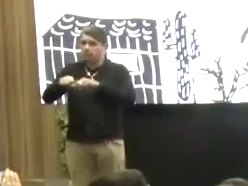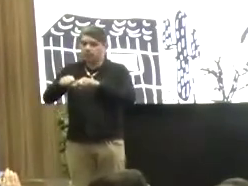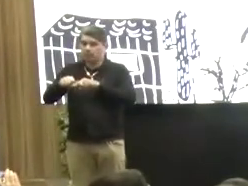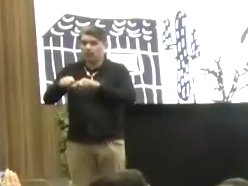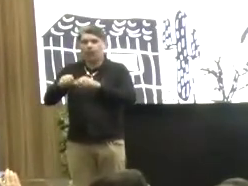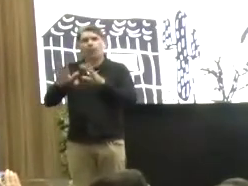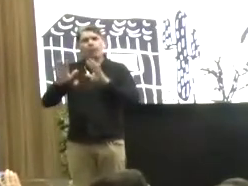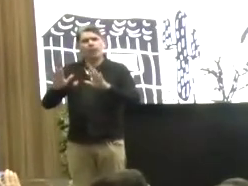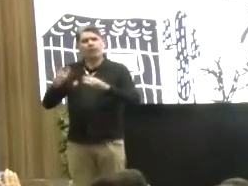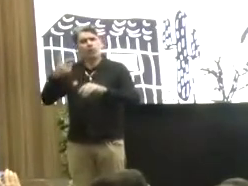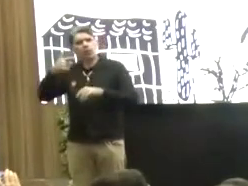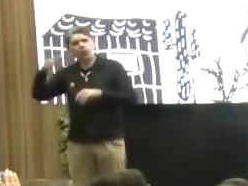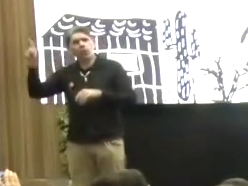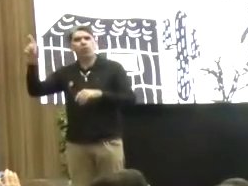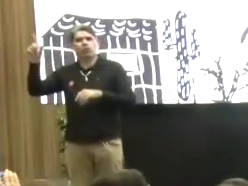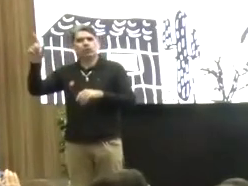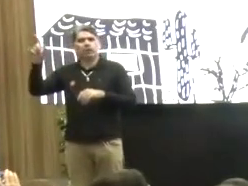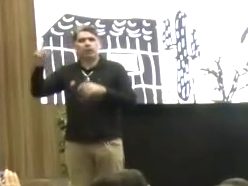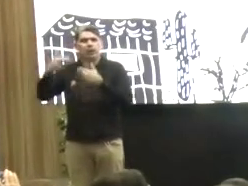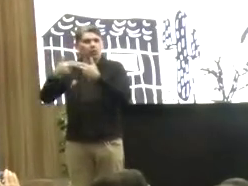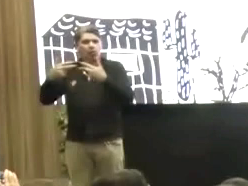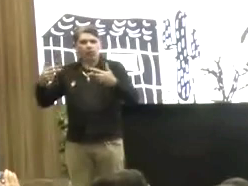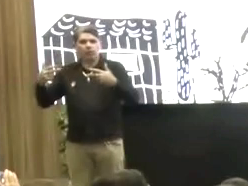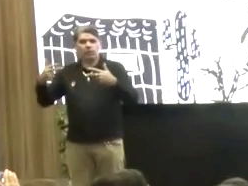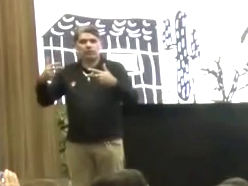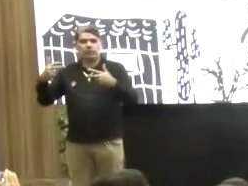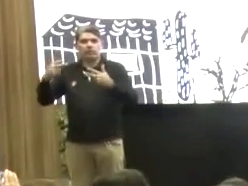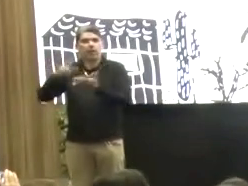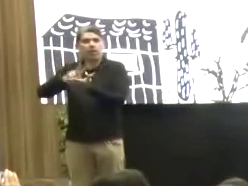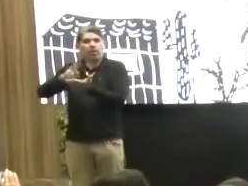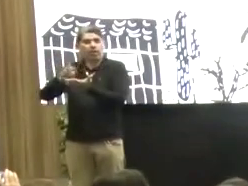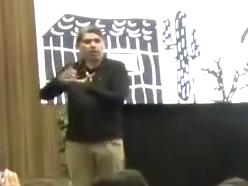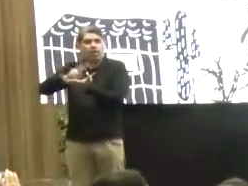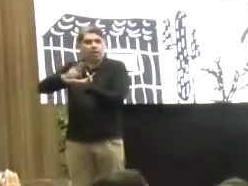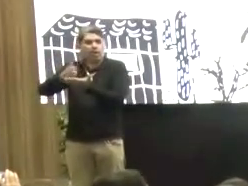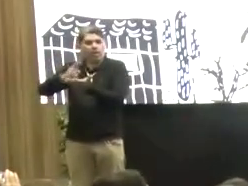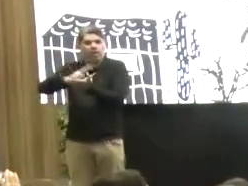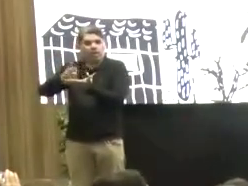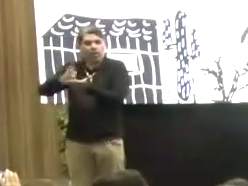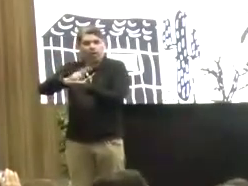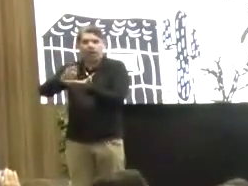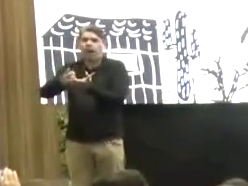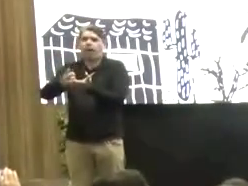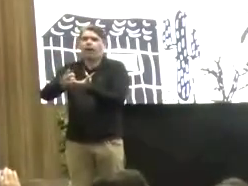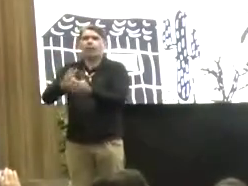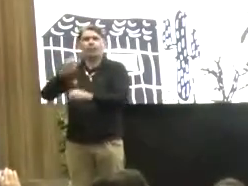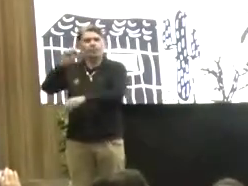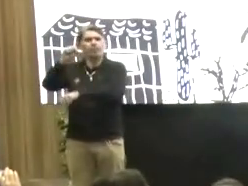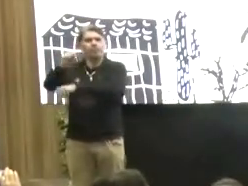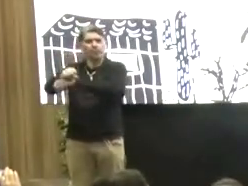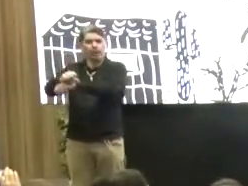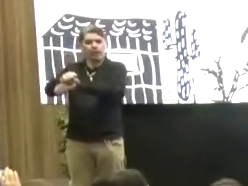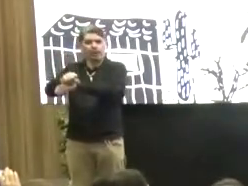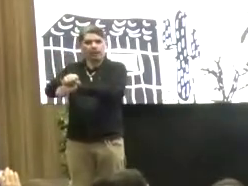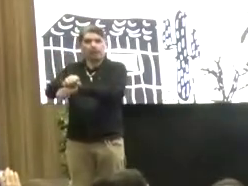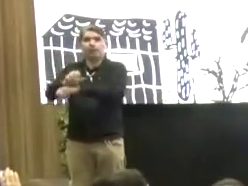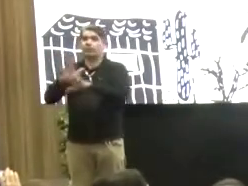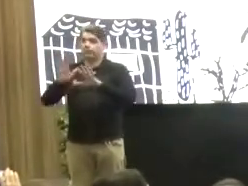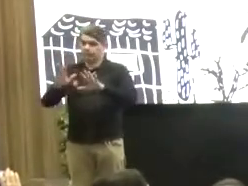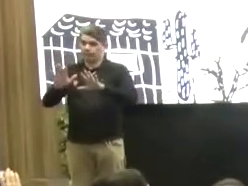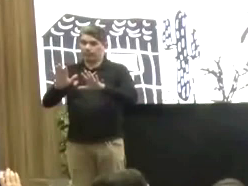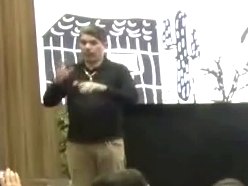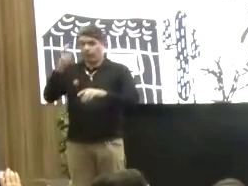está me deixando quase sem dormir. Lá em casa o pessoal já me disse assim, para de falar tanto nisso. É a inteligência